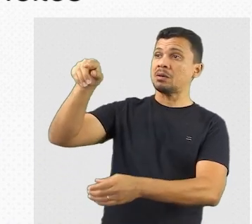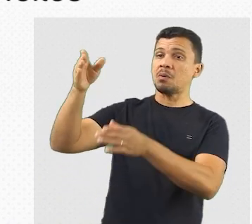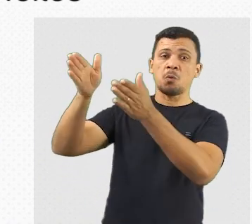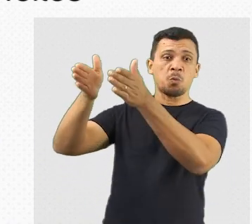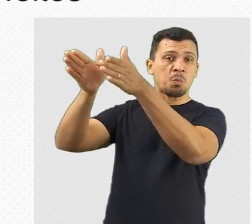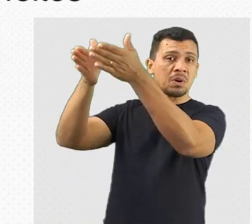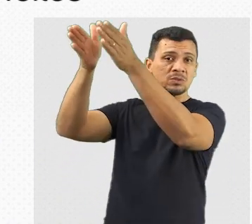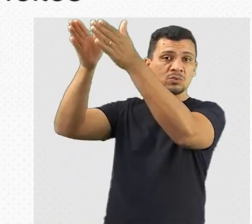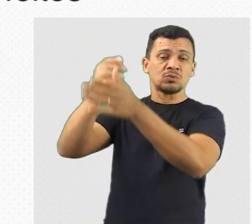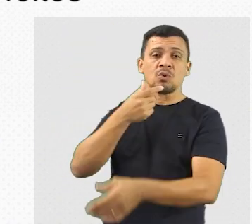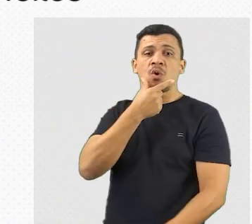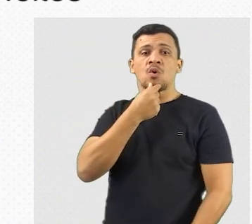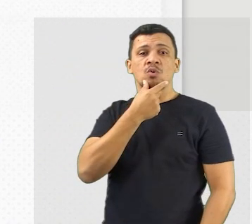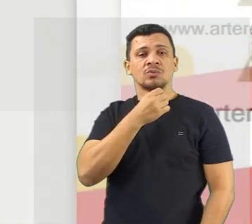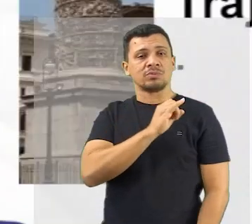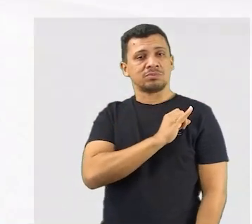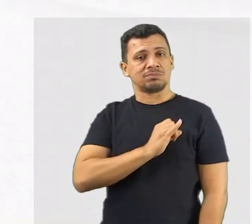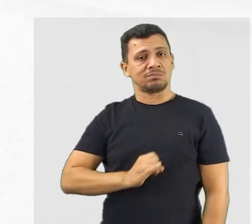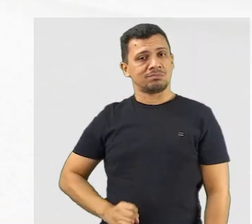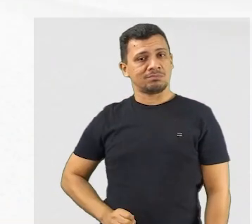imperador. Né?